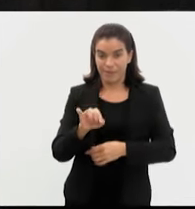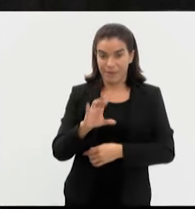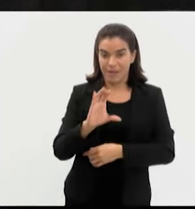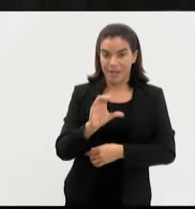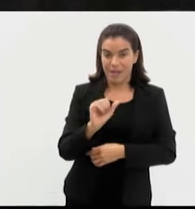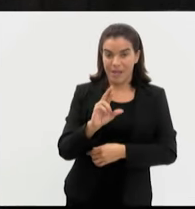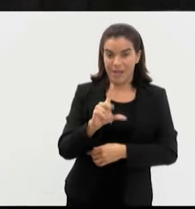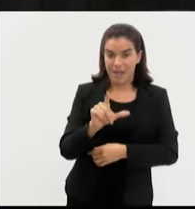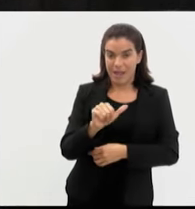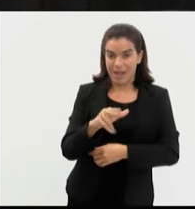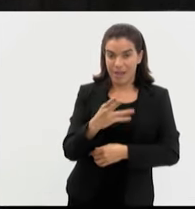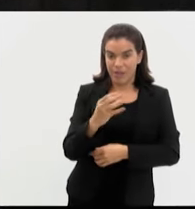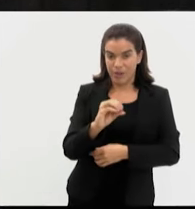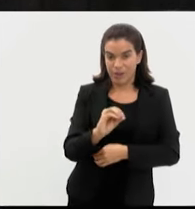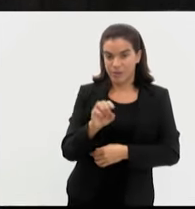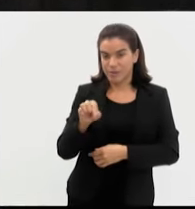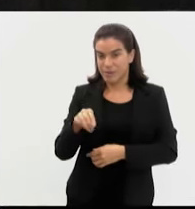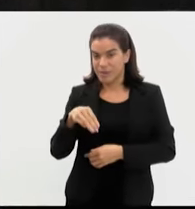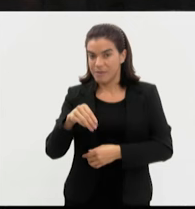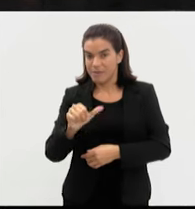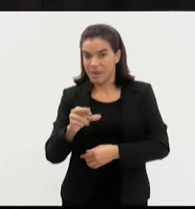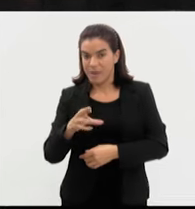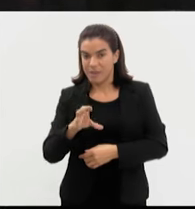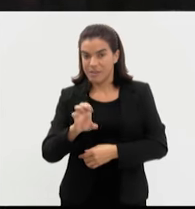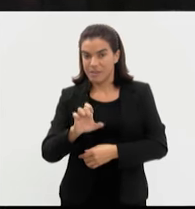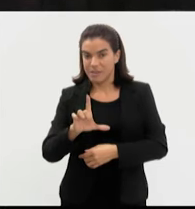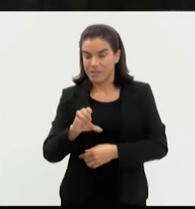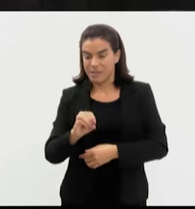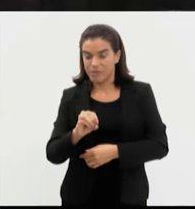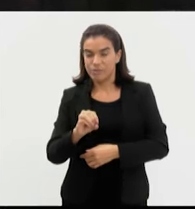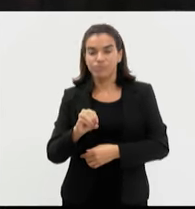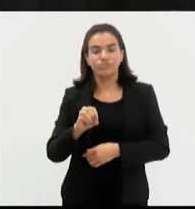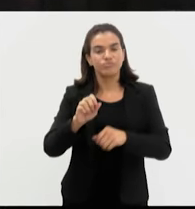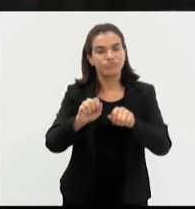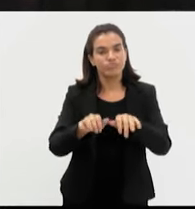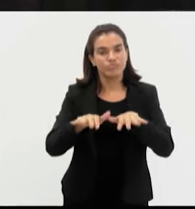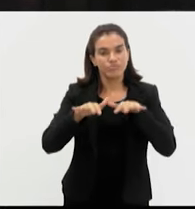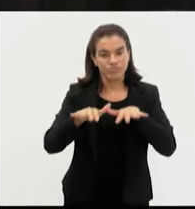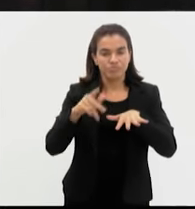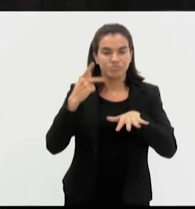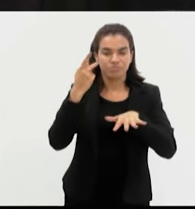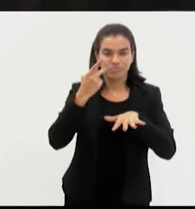e Marcelo Dino o Parlamento